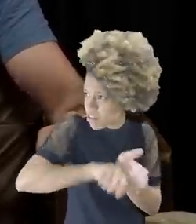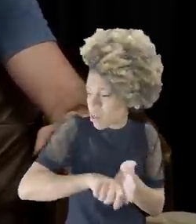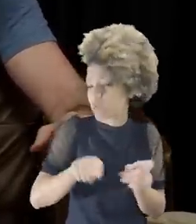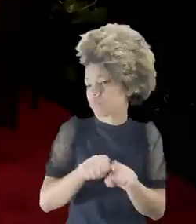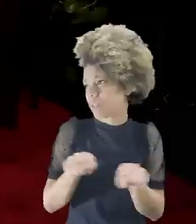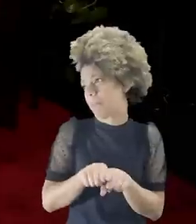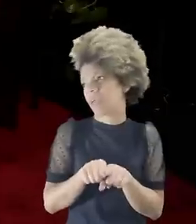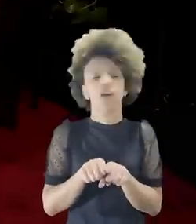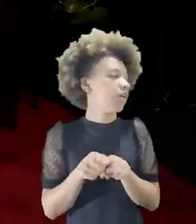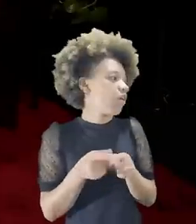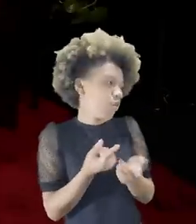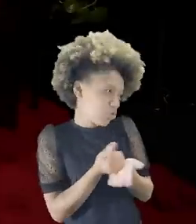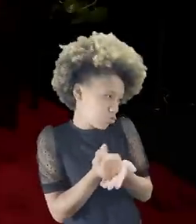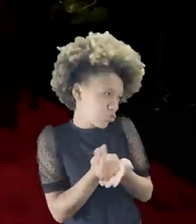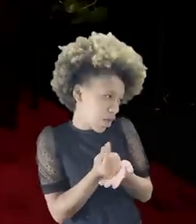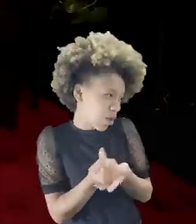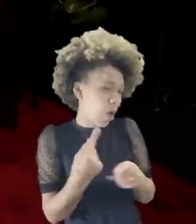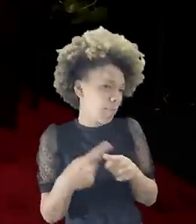ar livre